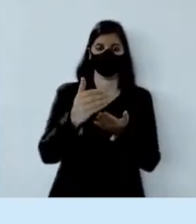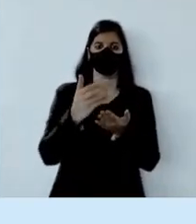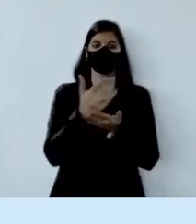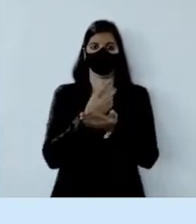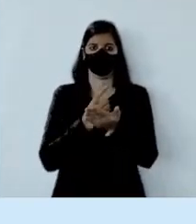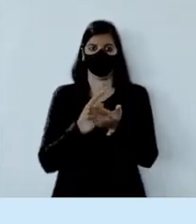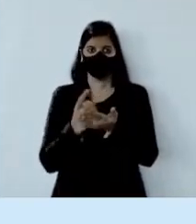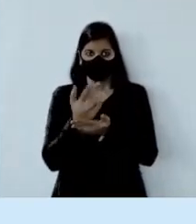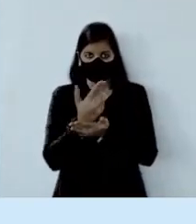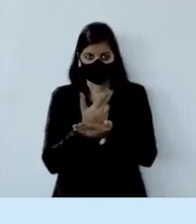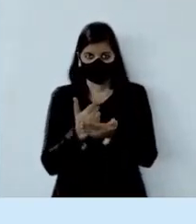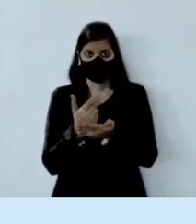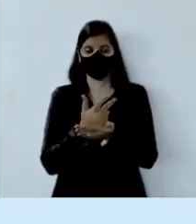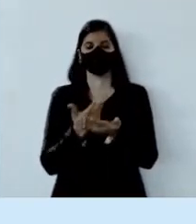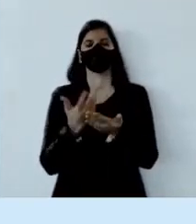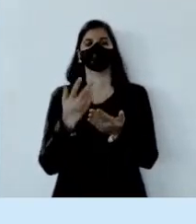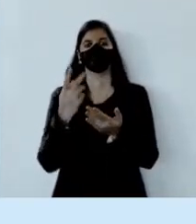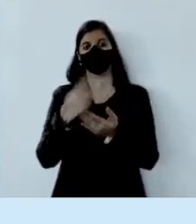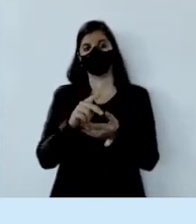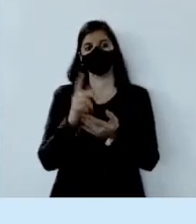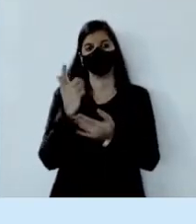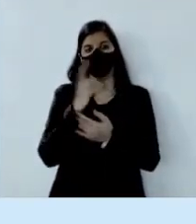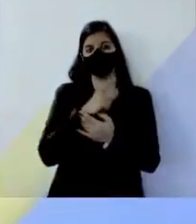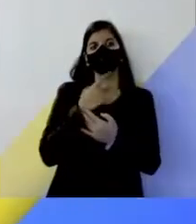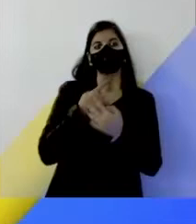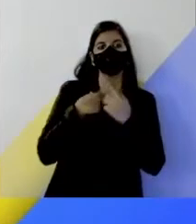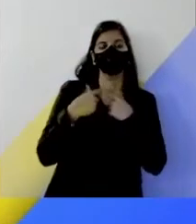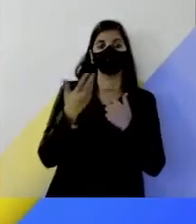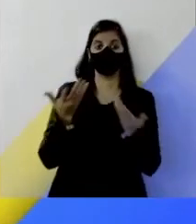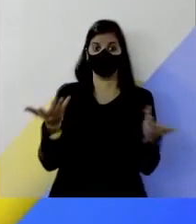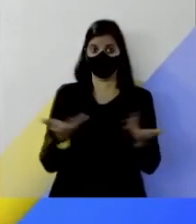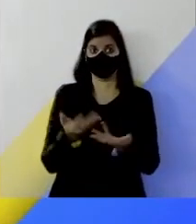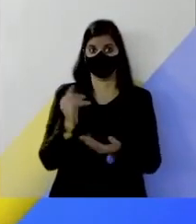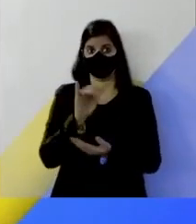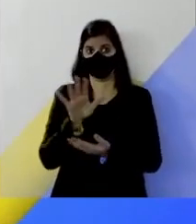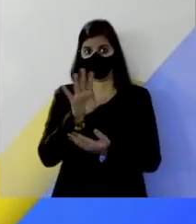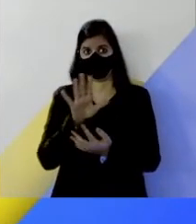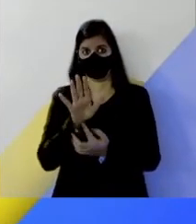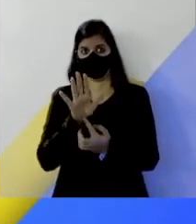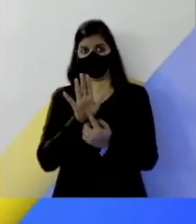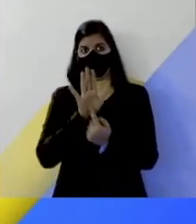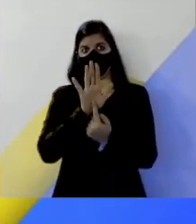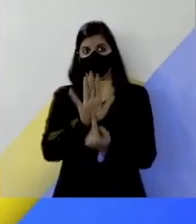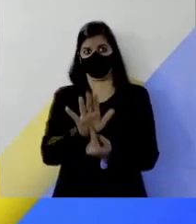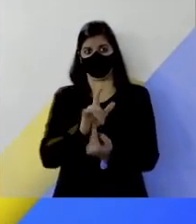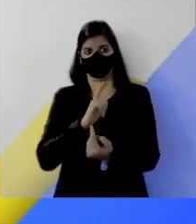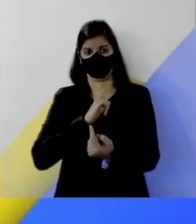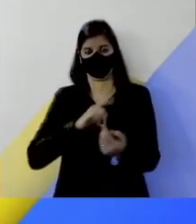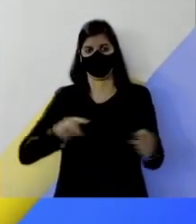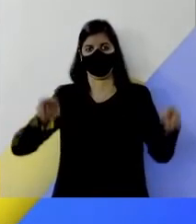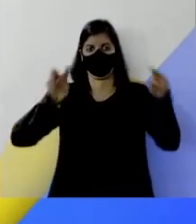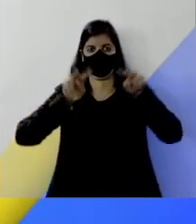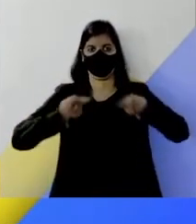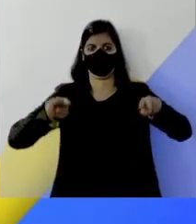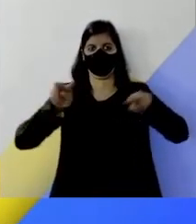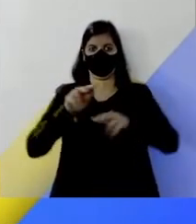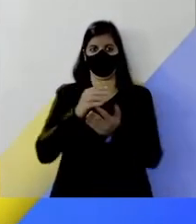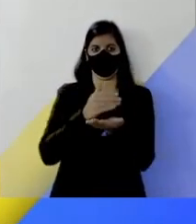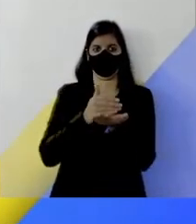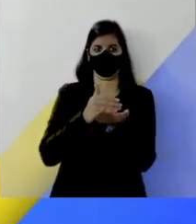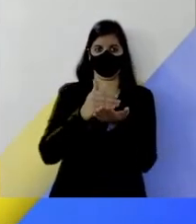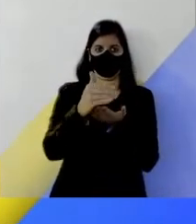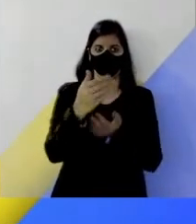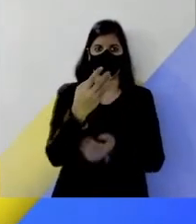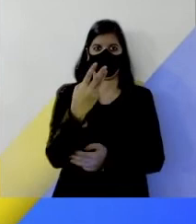desenho de uma perspectiva. Então, nessa imagem que vamos mostrar agora para vocês, a gente tem essa visão inicial